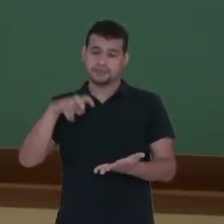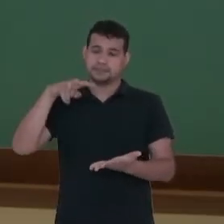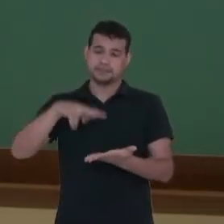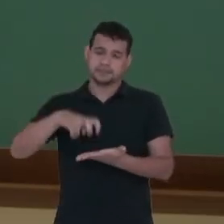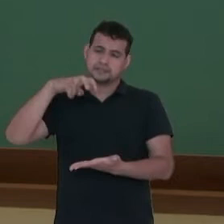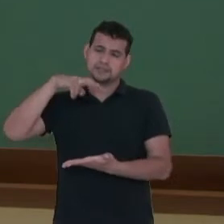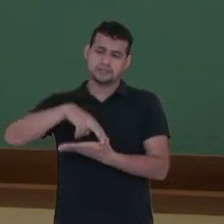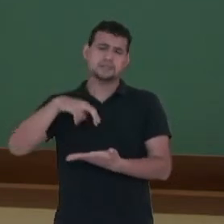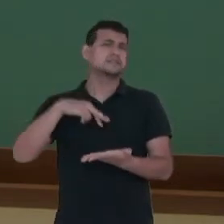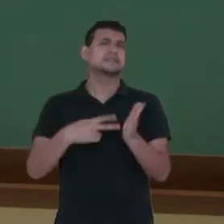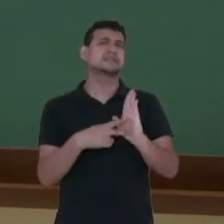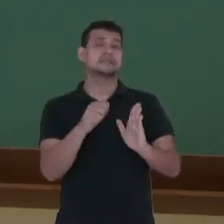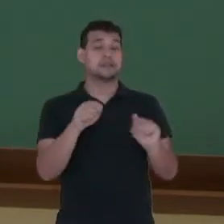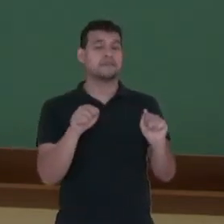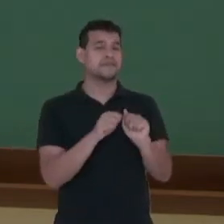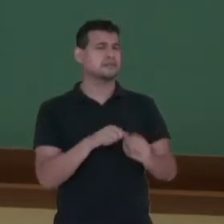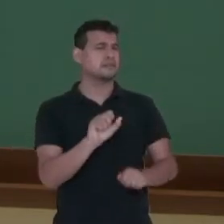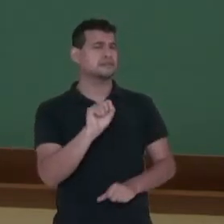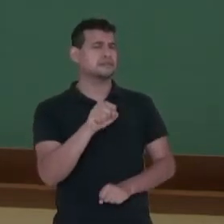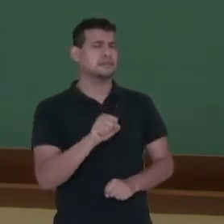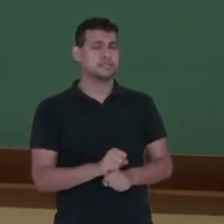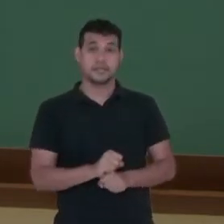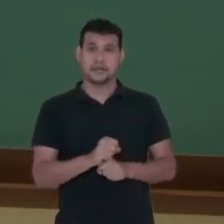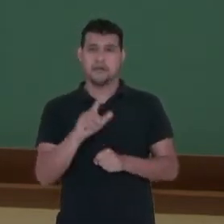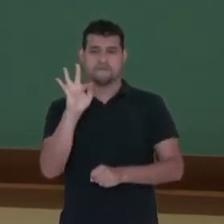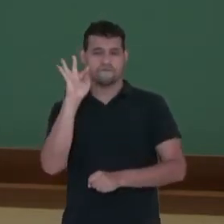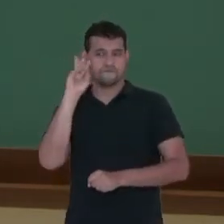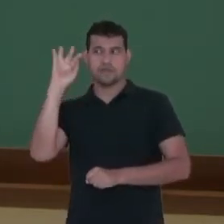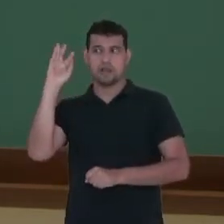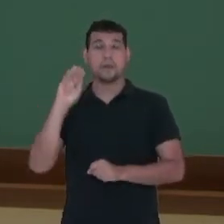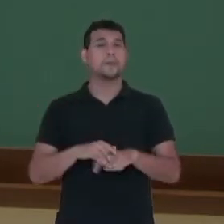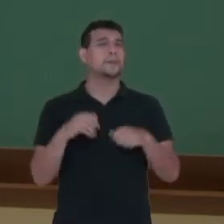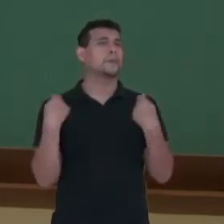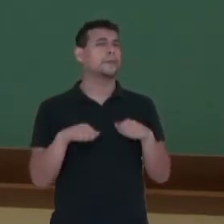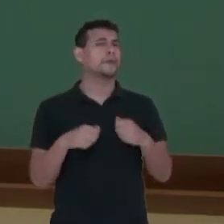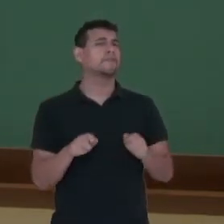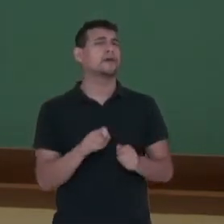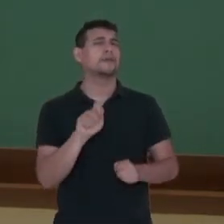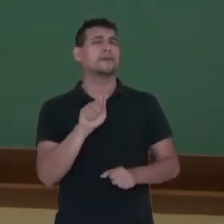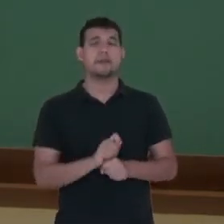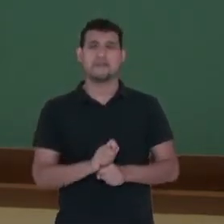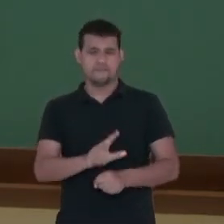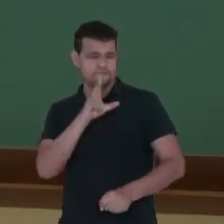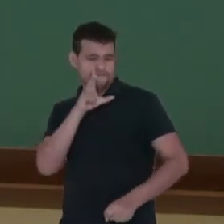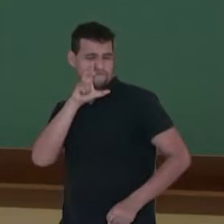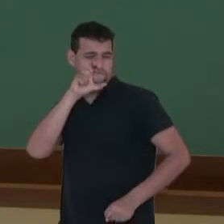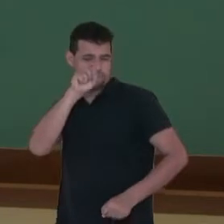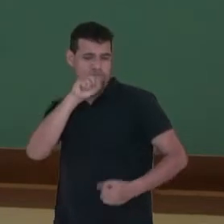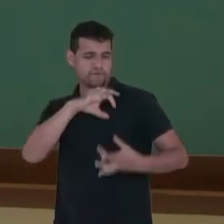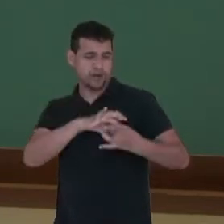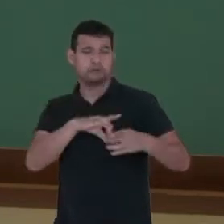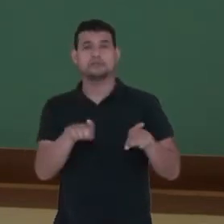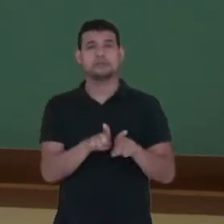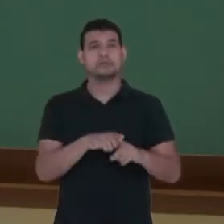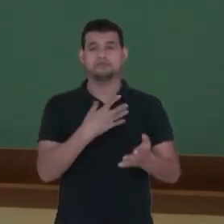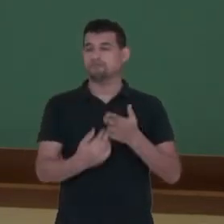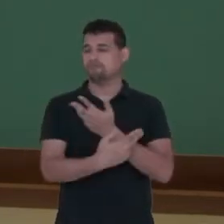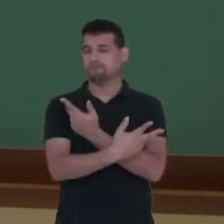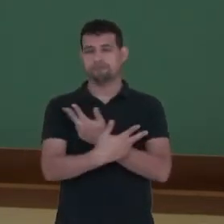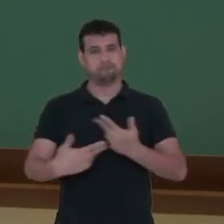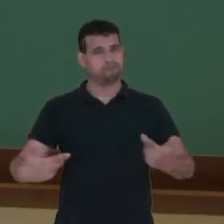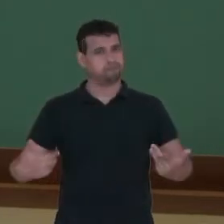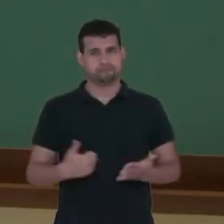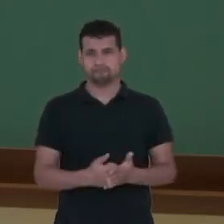para afirmar essa filosofia. Então nós precisamos estar fortes em todos os